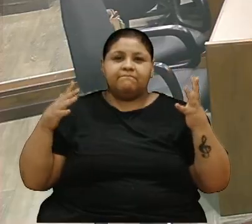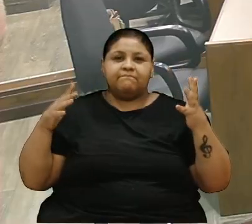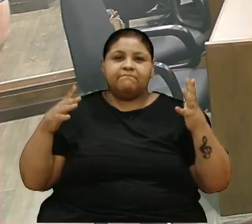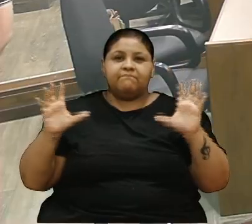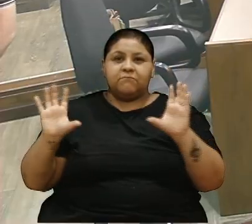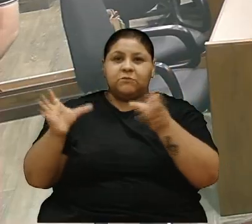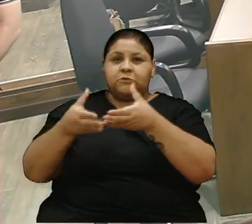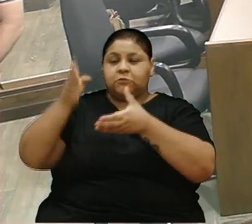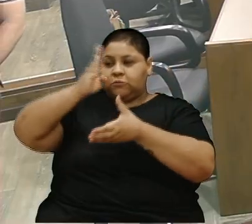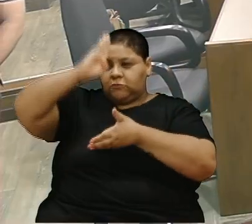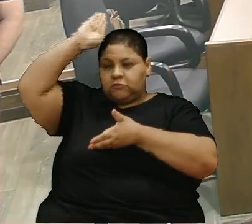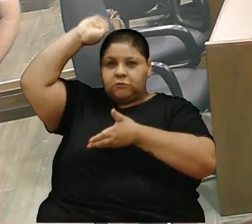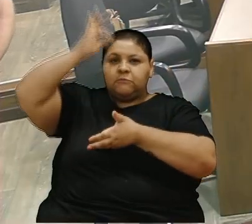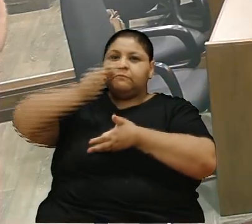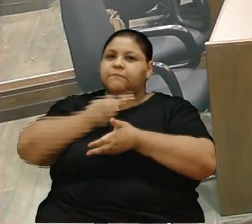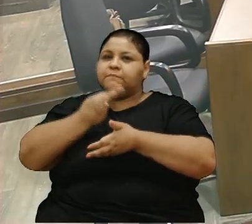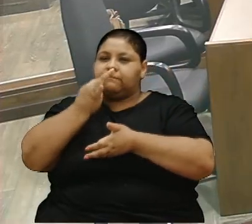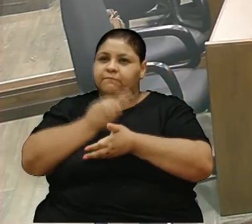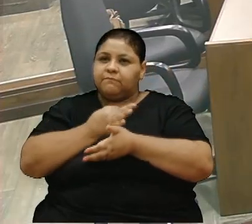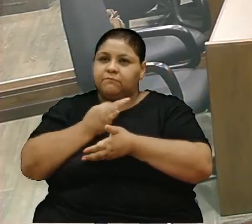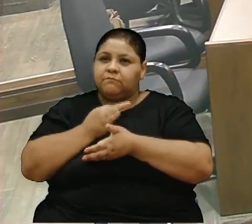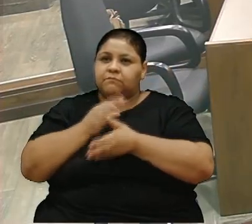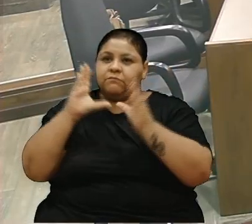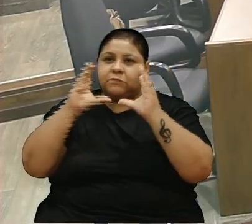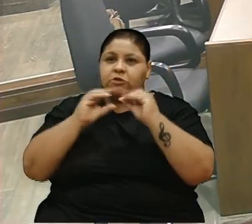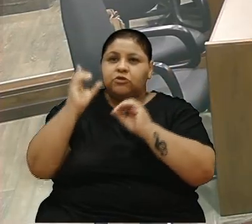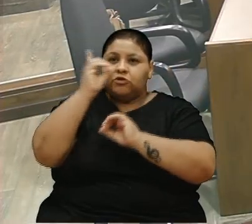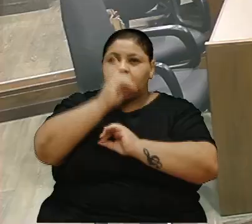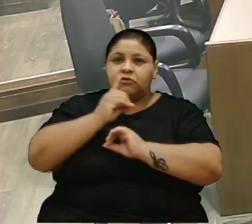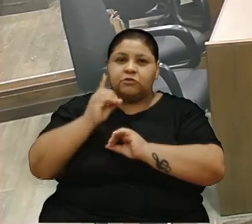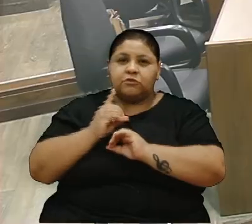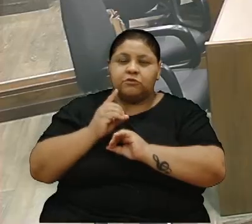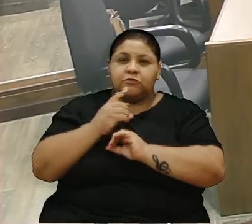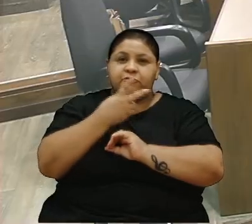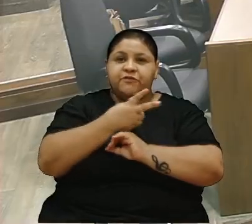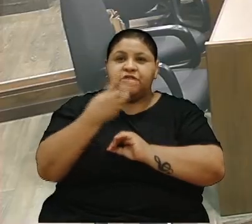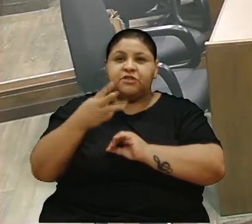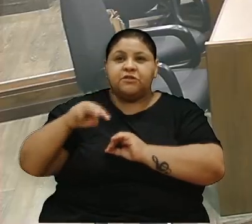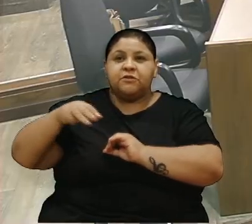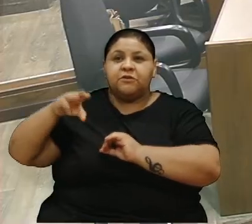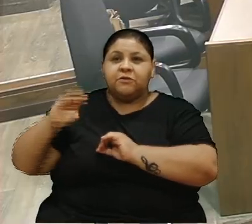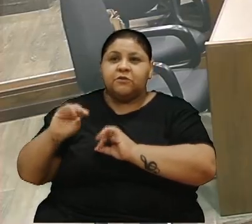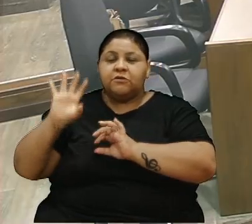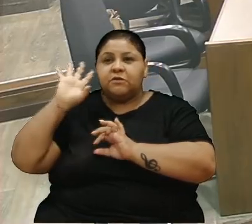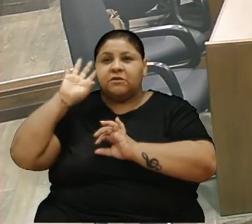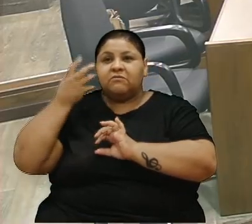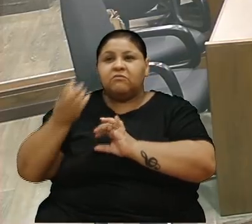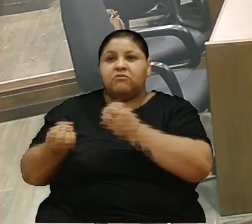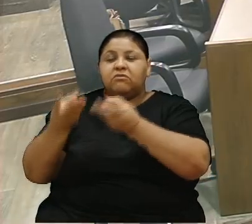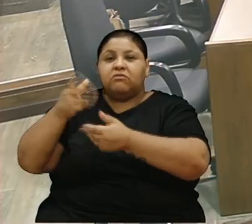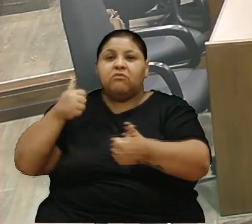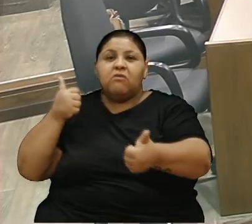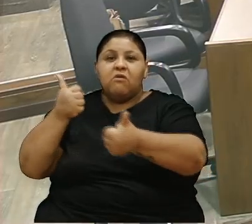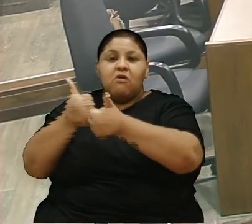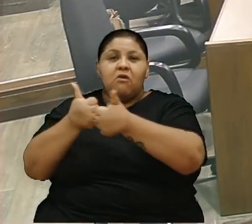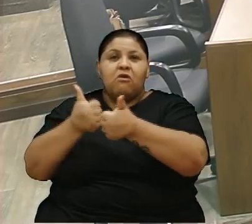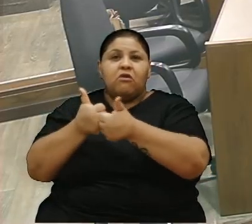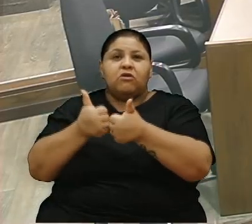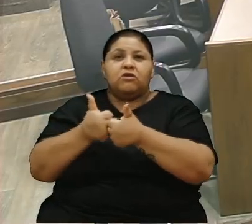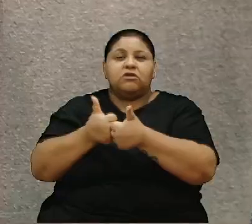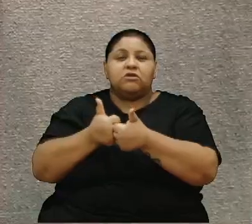Corpo de Bombeiros de Caxias do Sul. Na noite de domingo, dia 23 de março, ocorreu um incêndio próximo ao bairro Bela